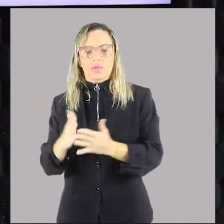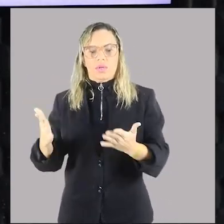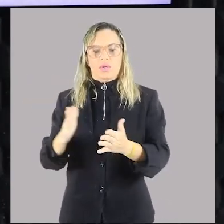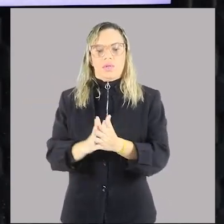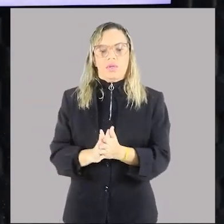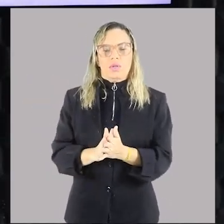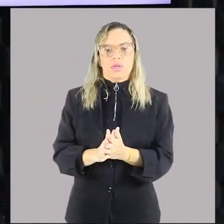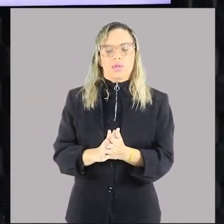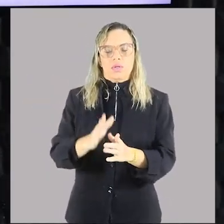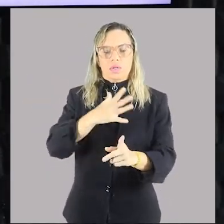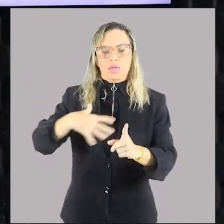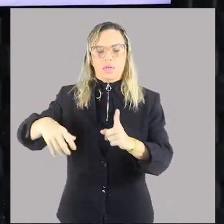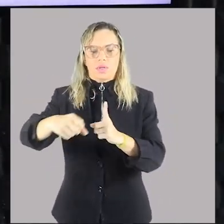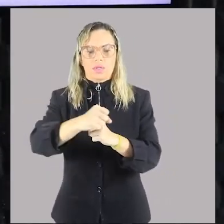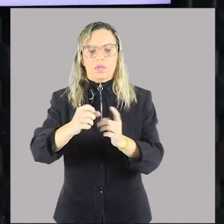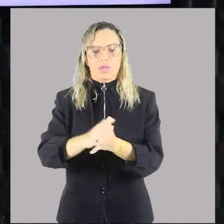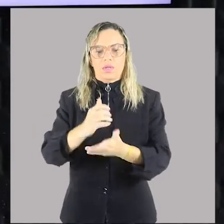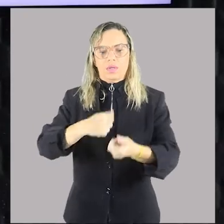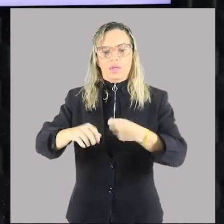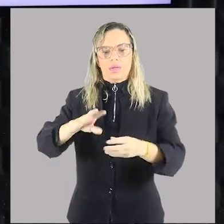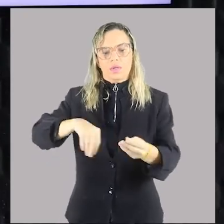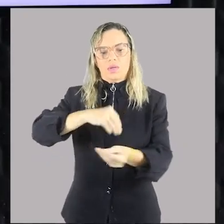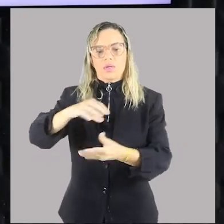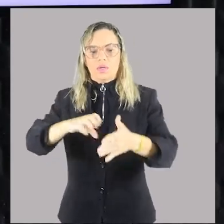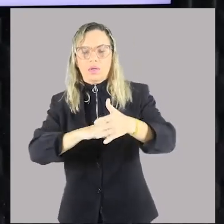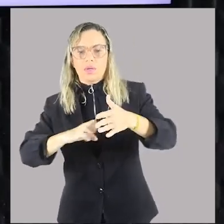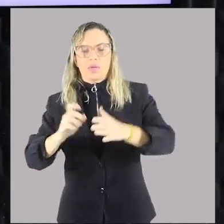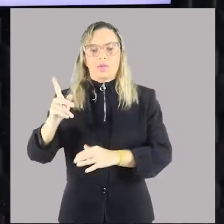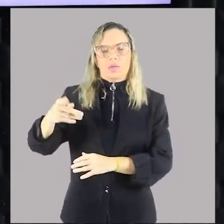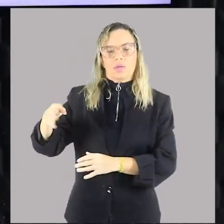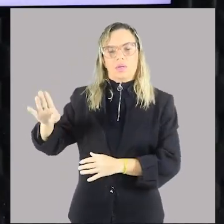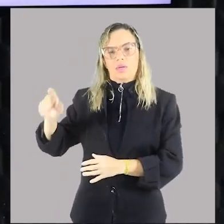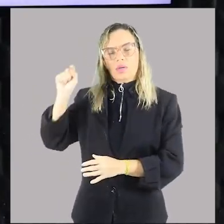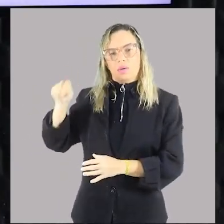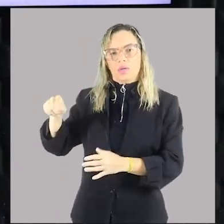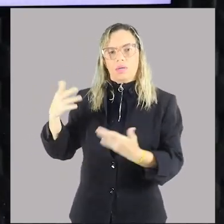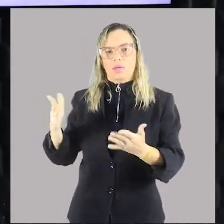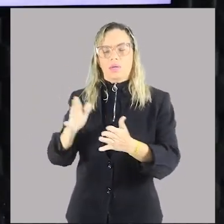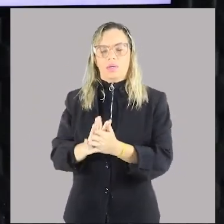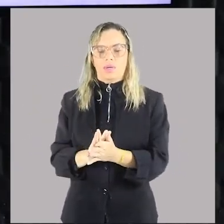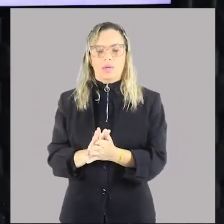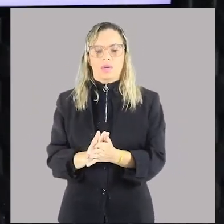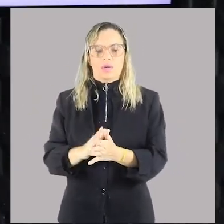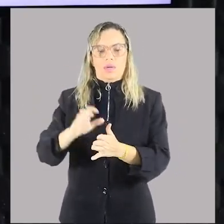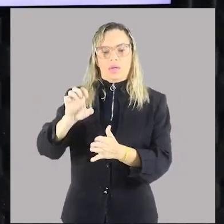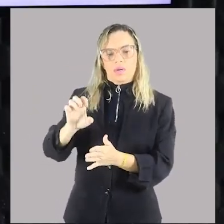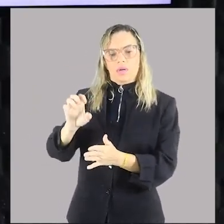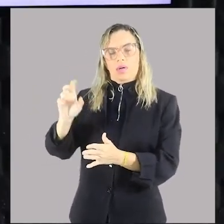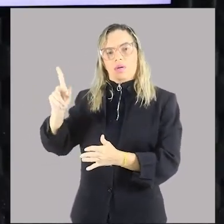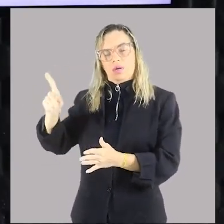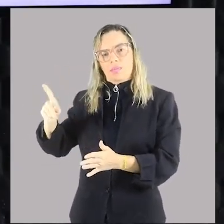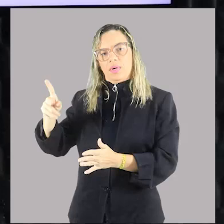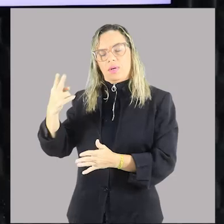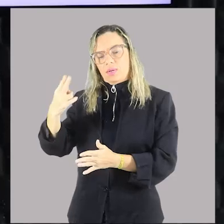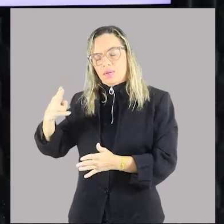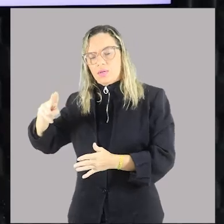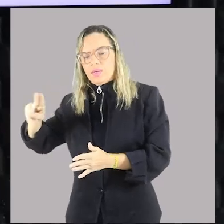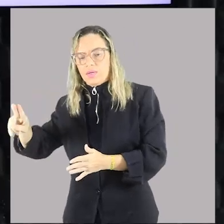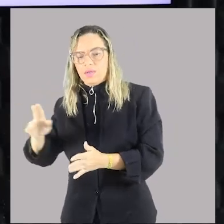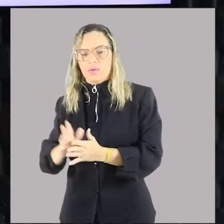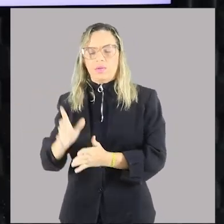mista e empresas públicas. As empresas públicas podem ser chamadas de EP, ali no uso corrente do